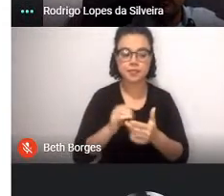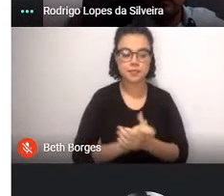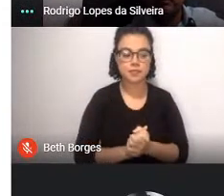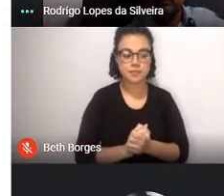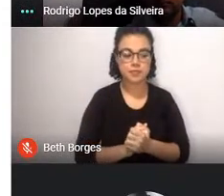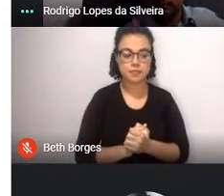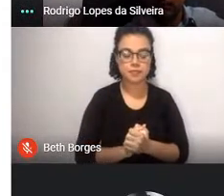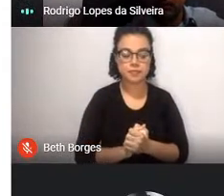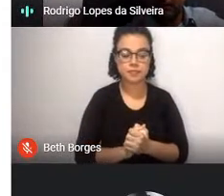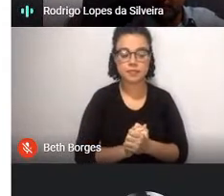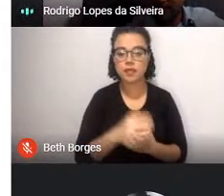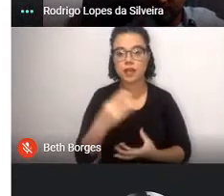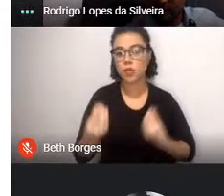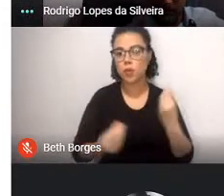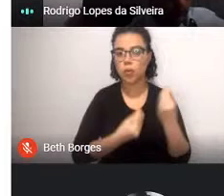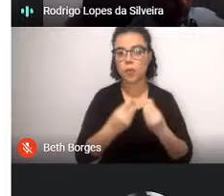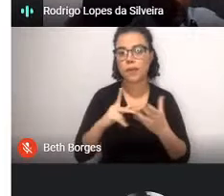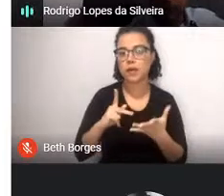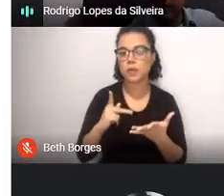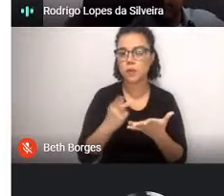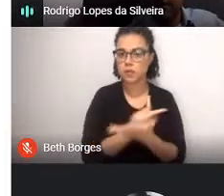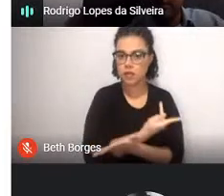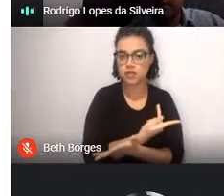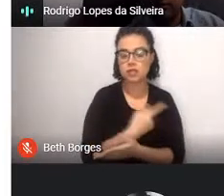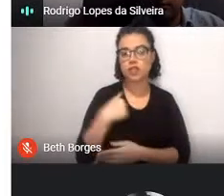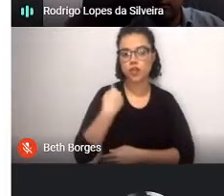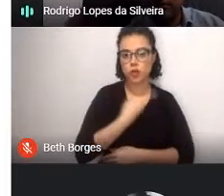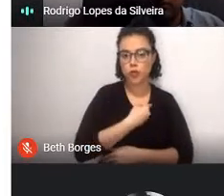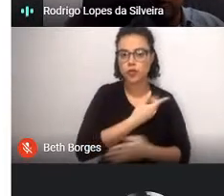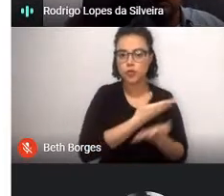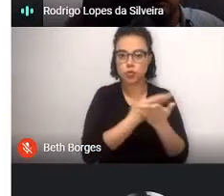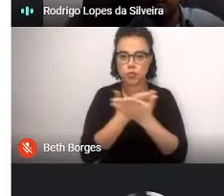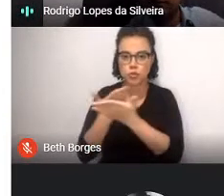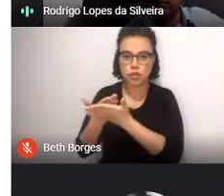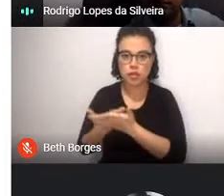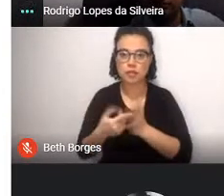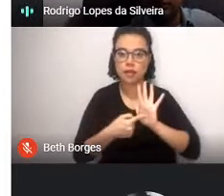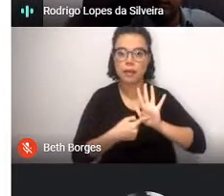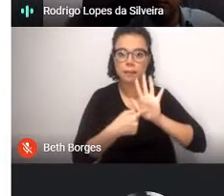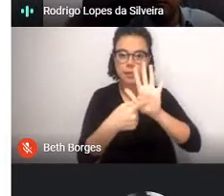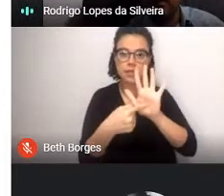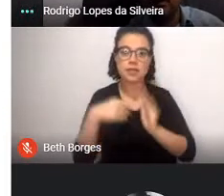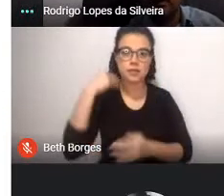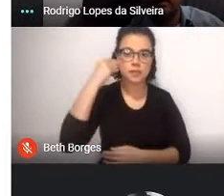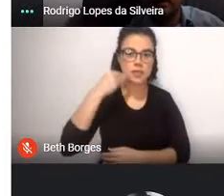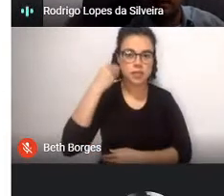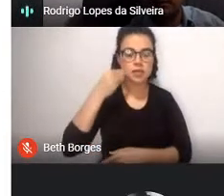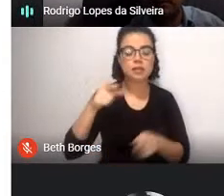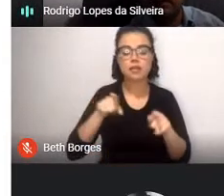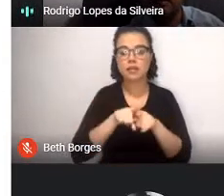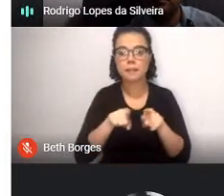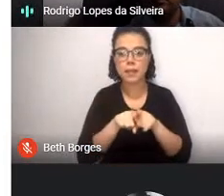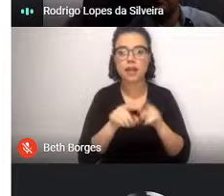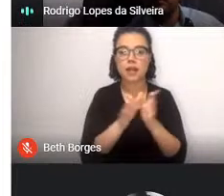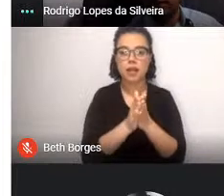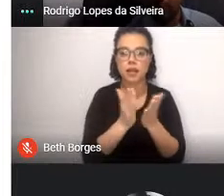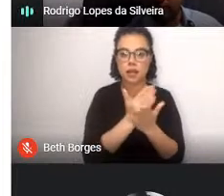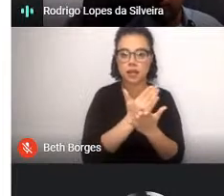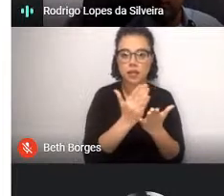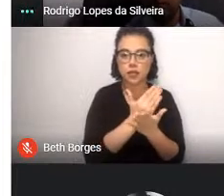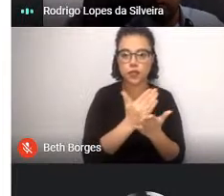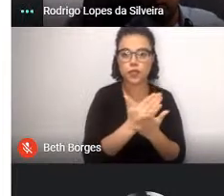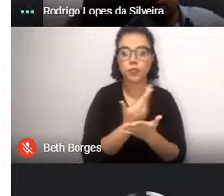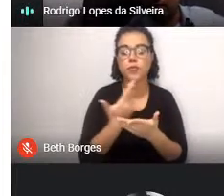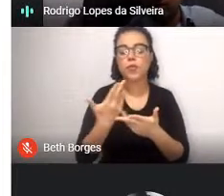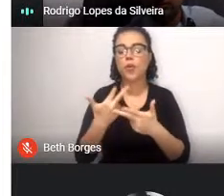que nós estudamos e apresentamos no nosso dia a dia, livros que nós temos, papéis que